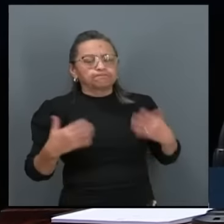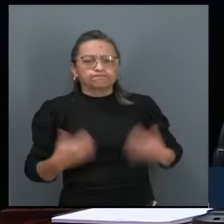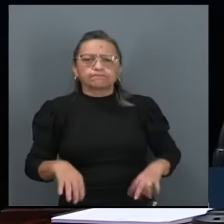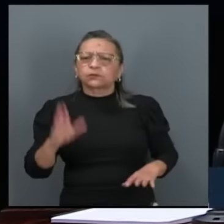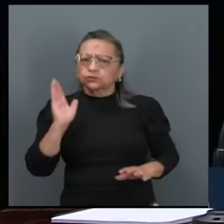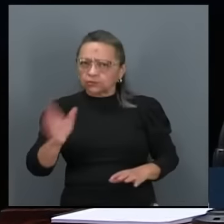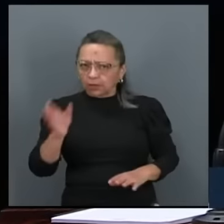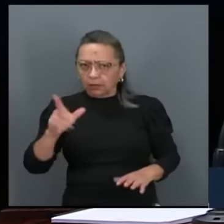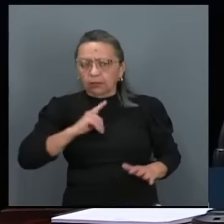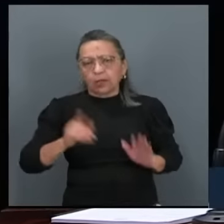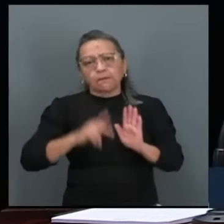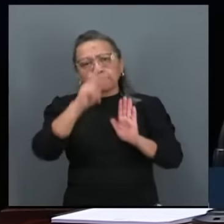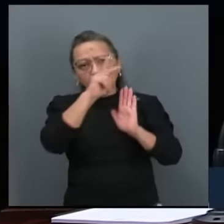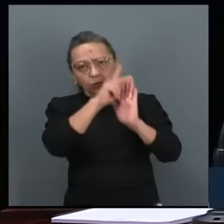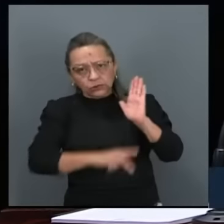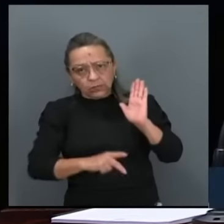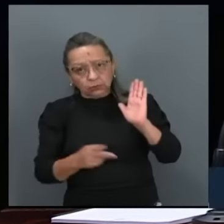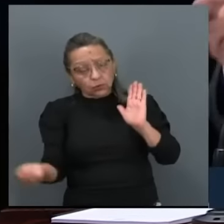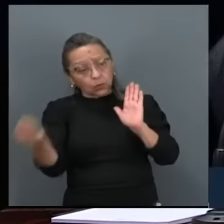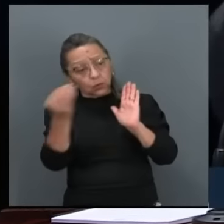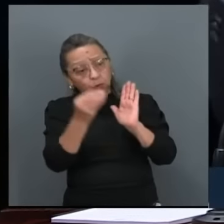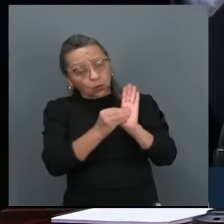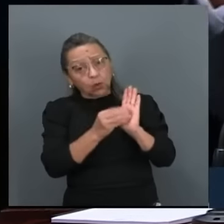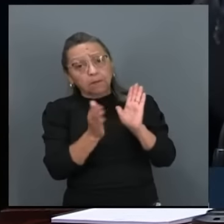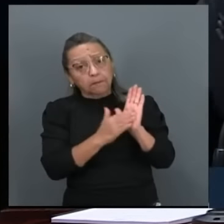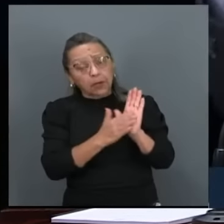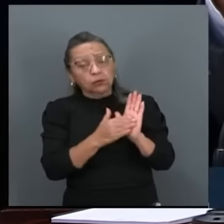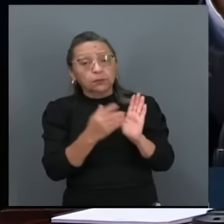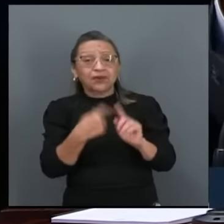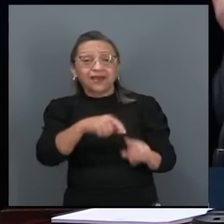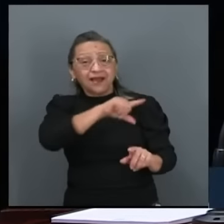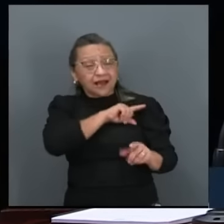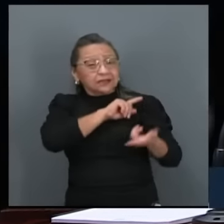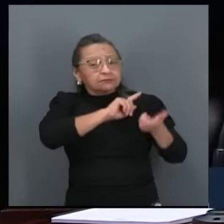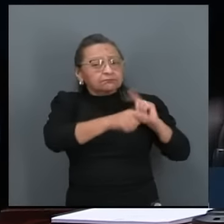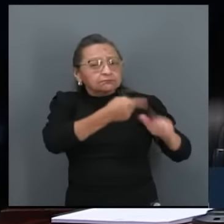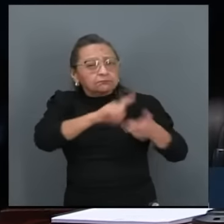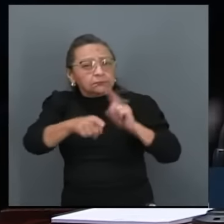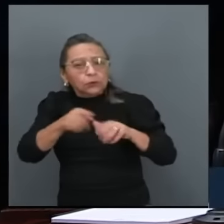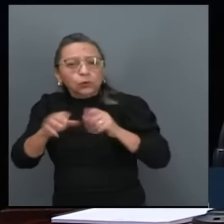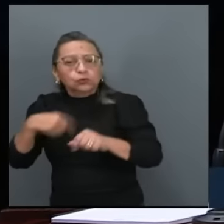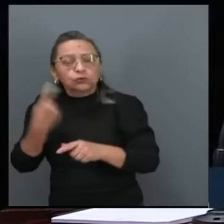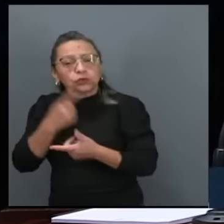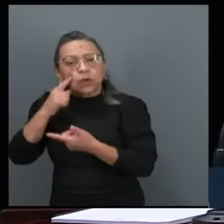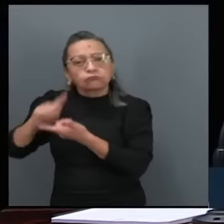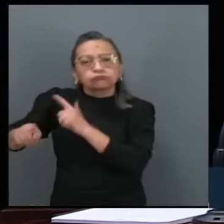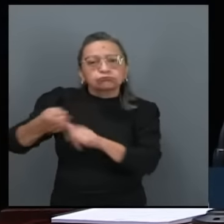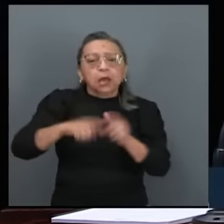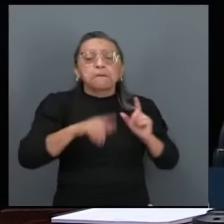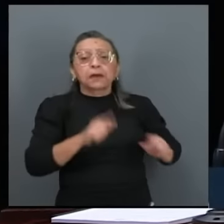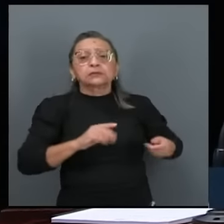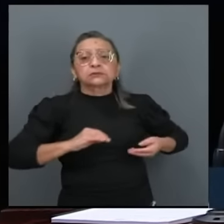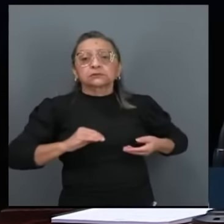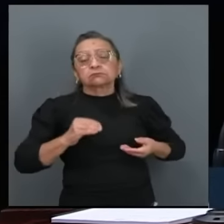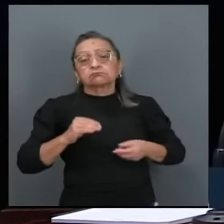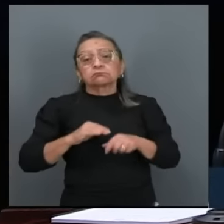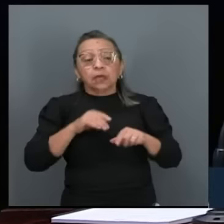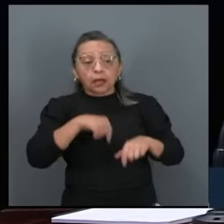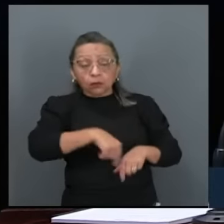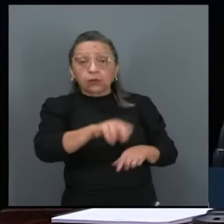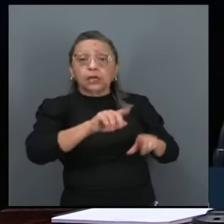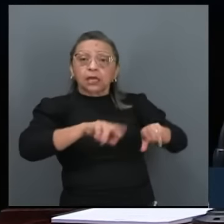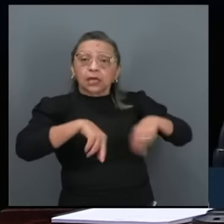projeto que veio para a pauta, mas a gente acorda que fizemos todos nós, mas em conversa com o governo,